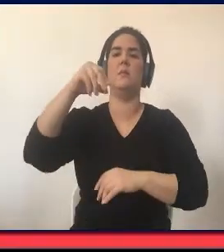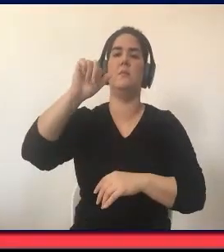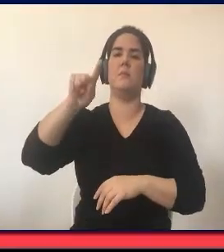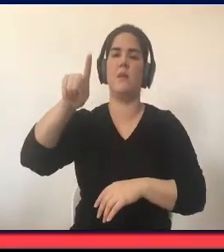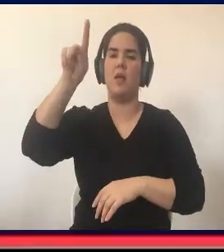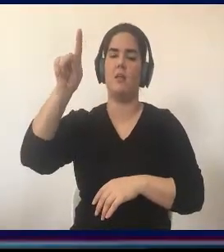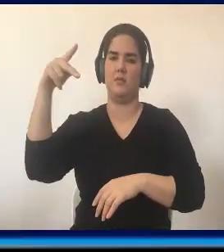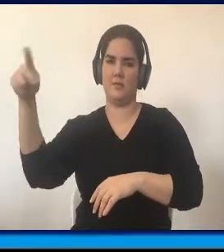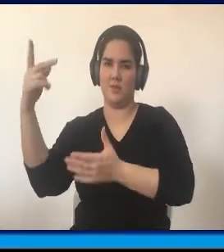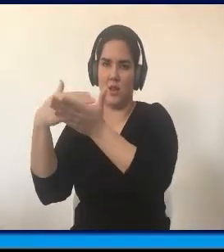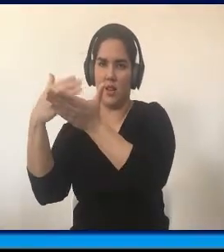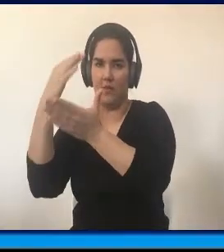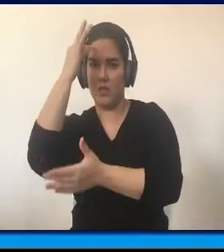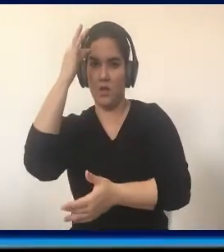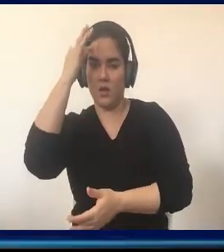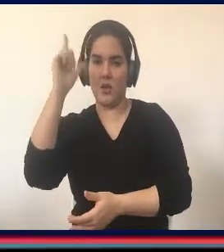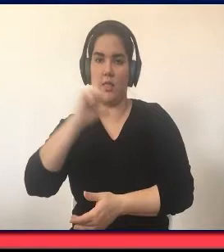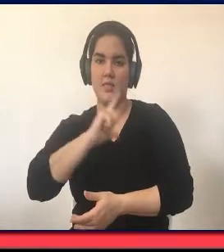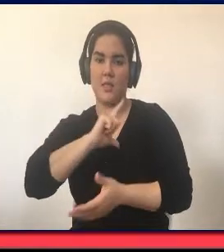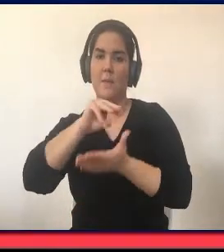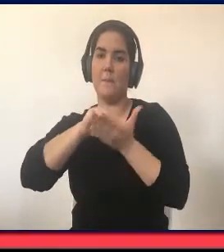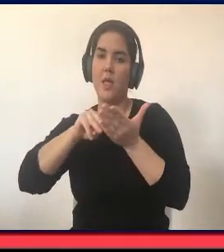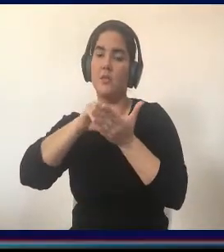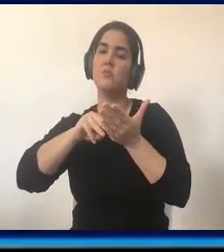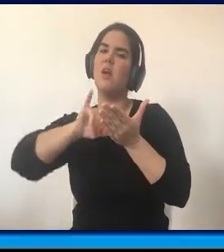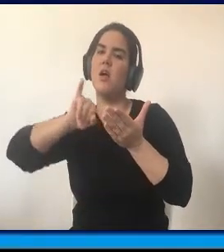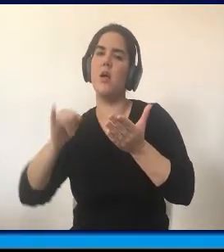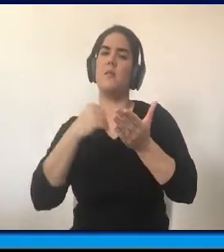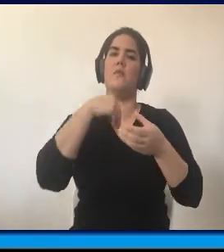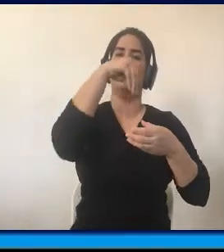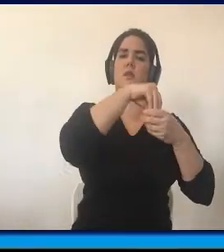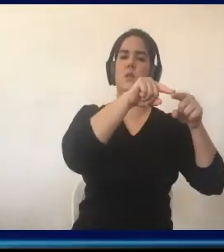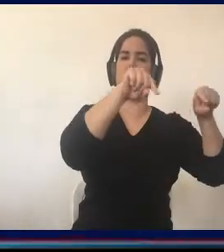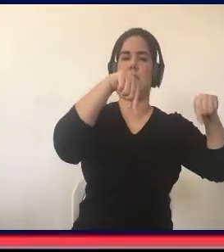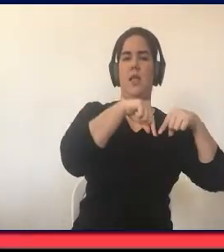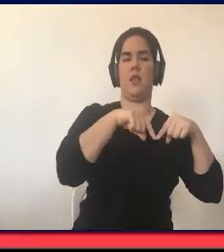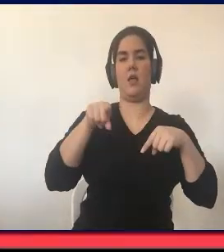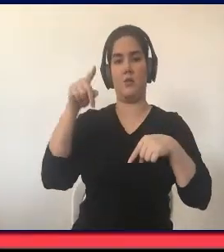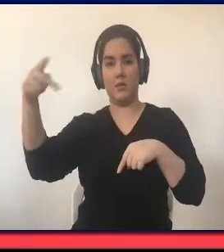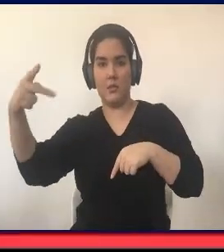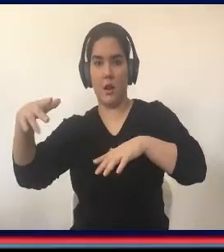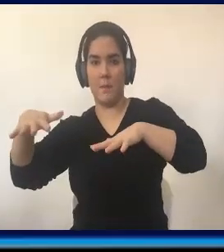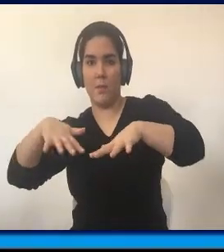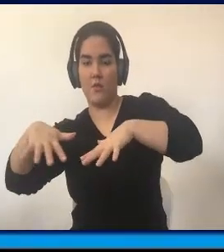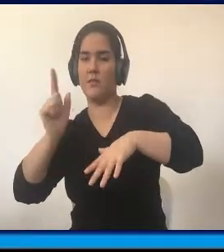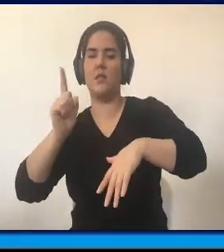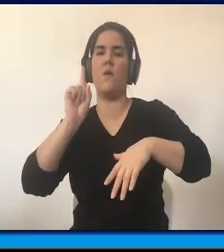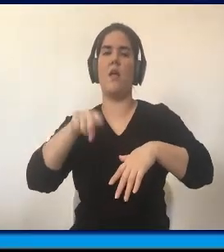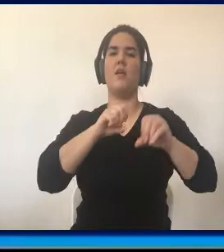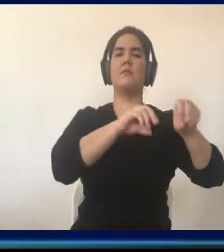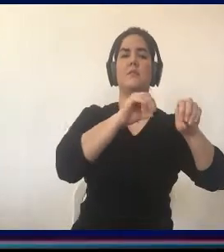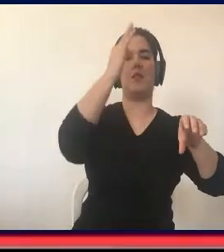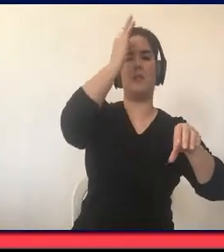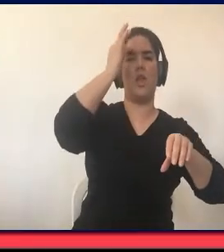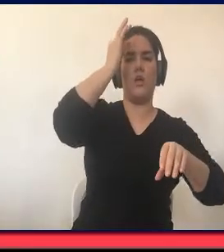ensinar as crianças em sala. Não tem a ver com movimento, o dele tem a ver com ensino teórico. E aí eu peguei algumas partes, coloquei